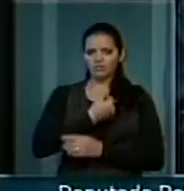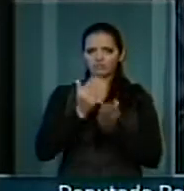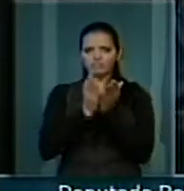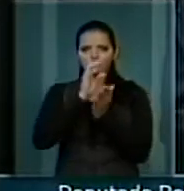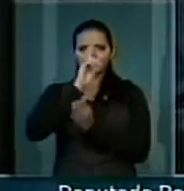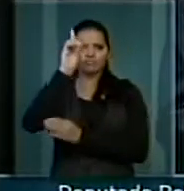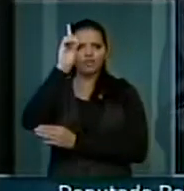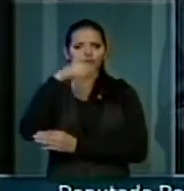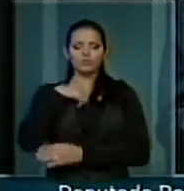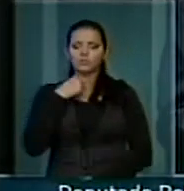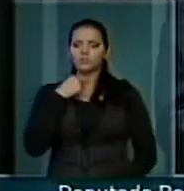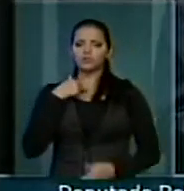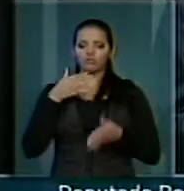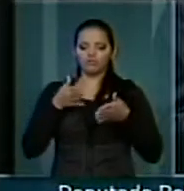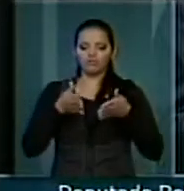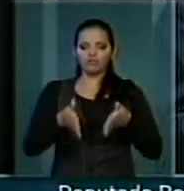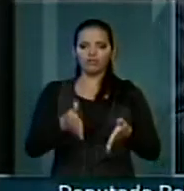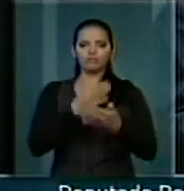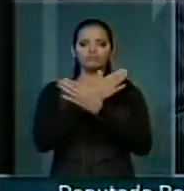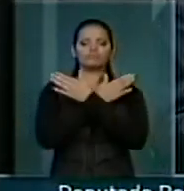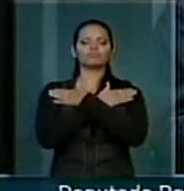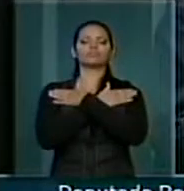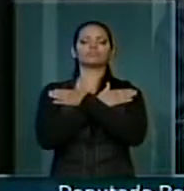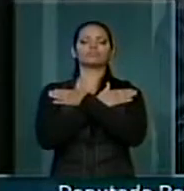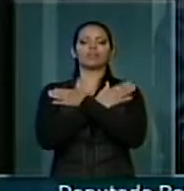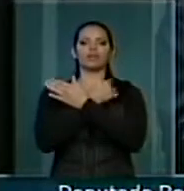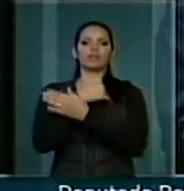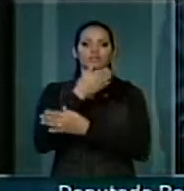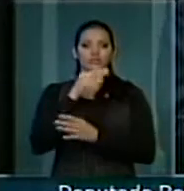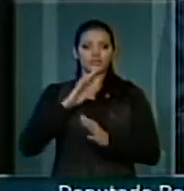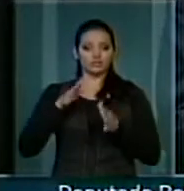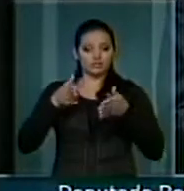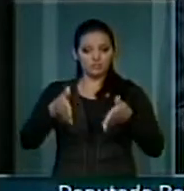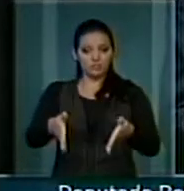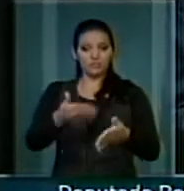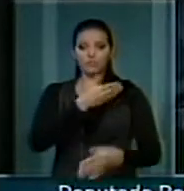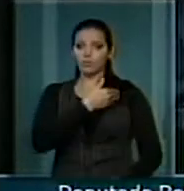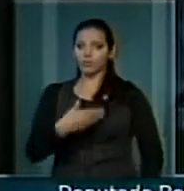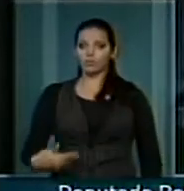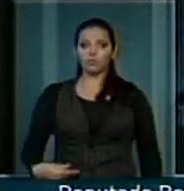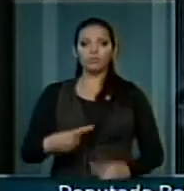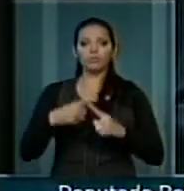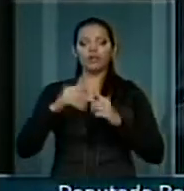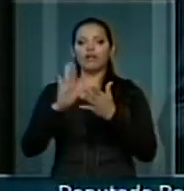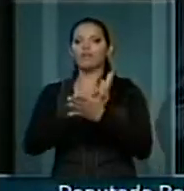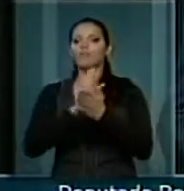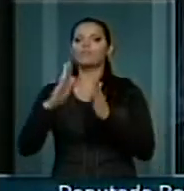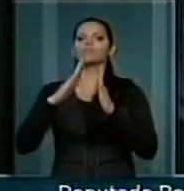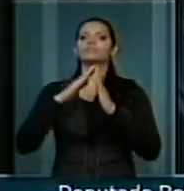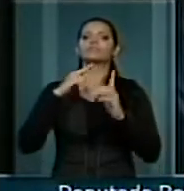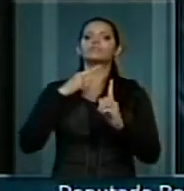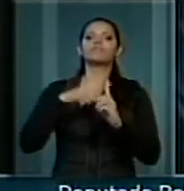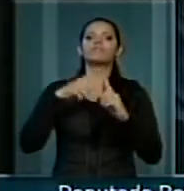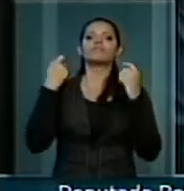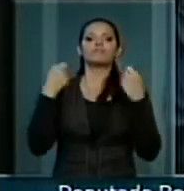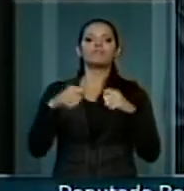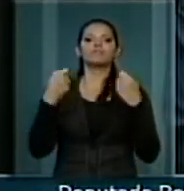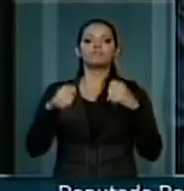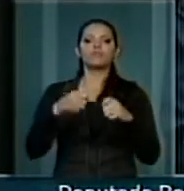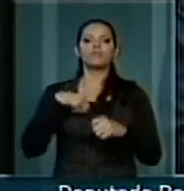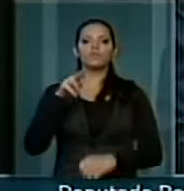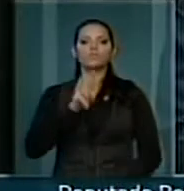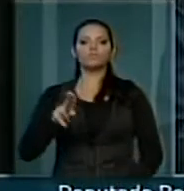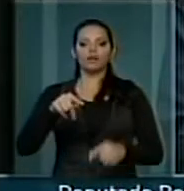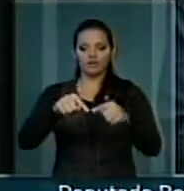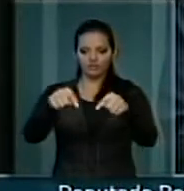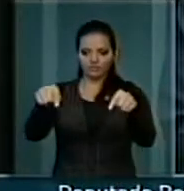sepultar nossos entes queridos nos cemitérios públicos, o que impôs a algumas igrejas a necessidade de usarem parte